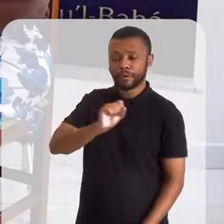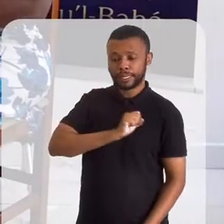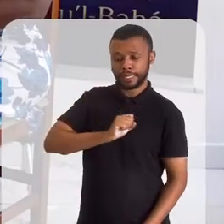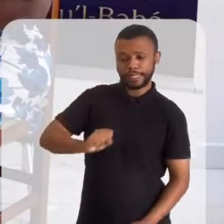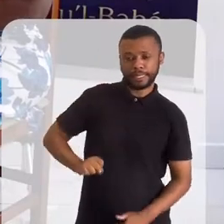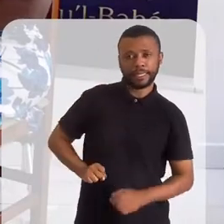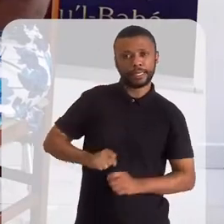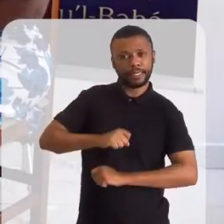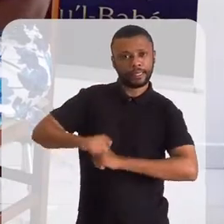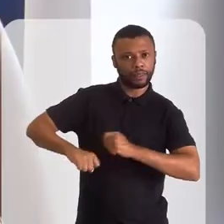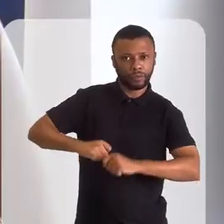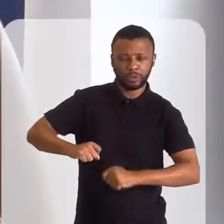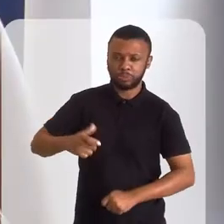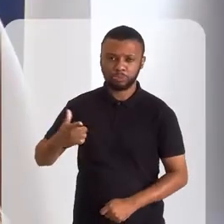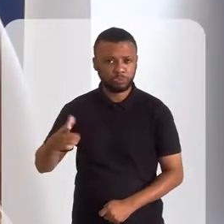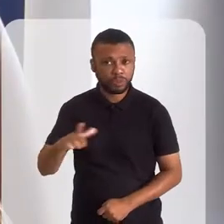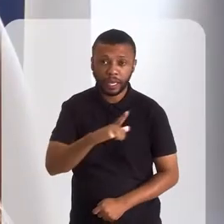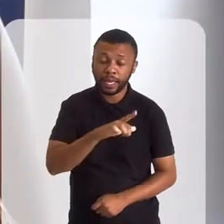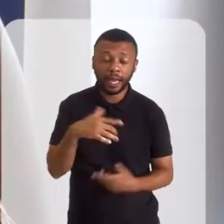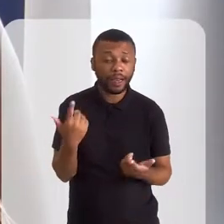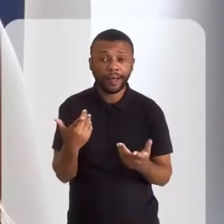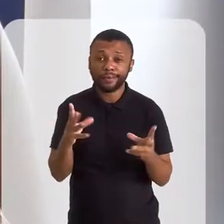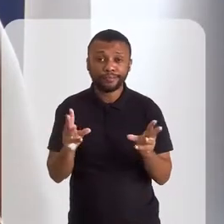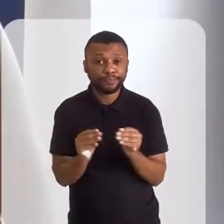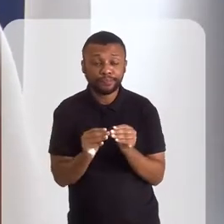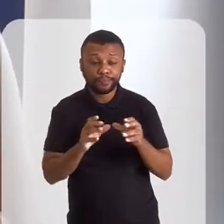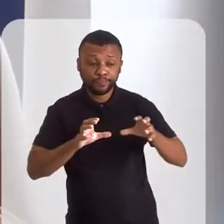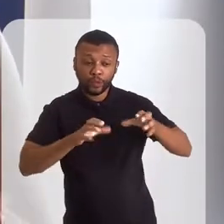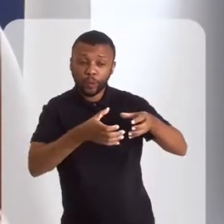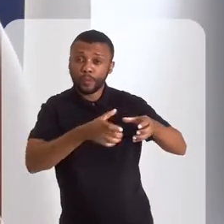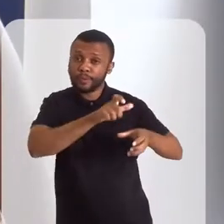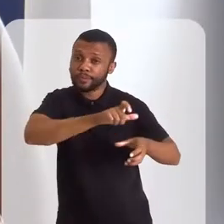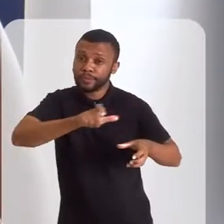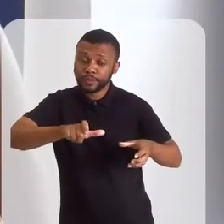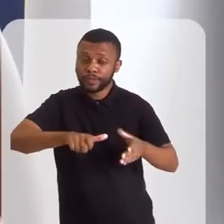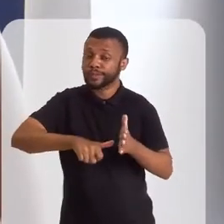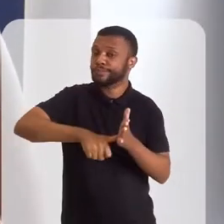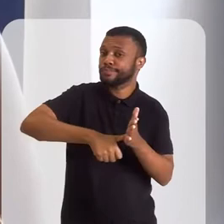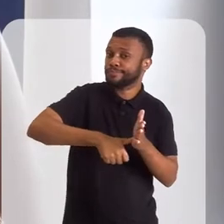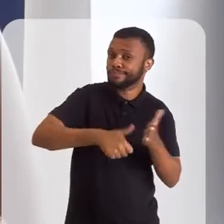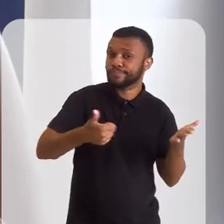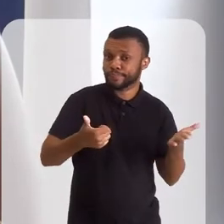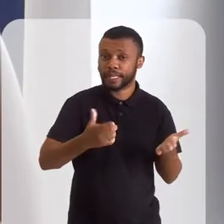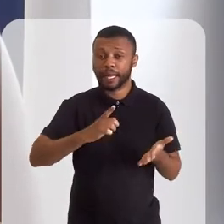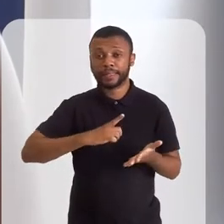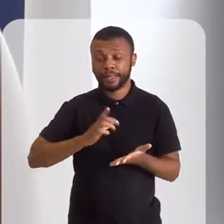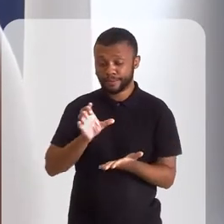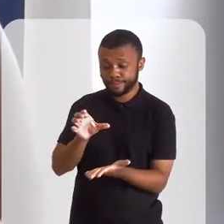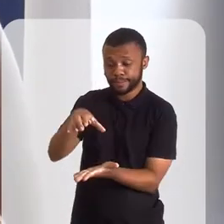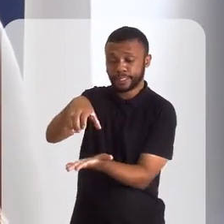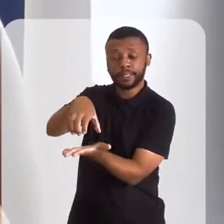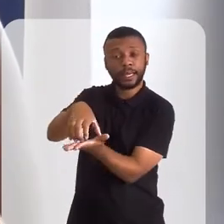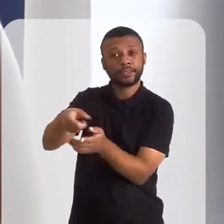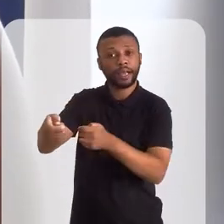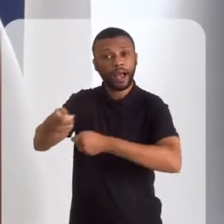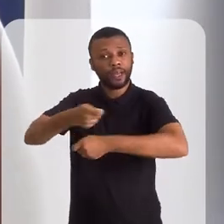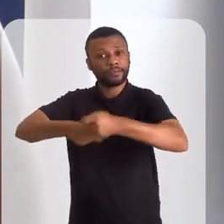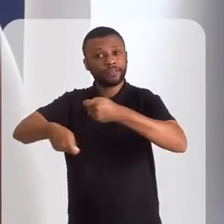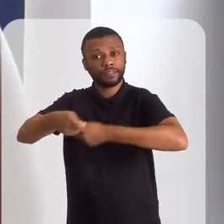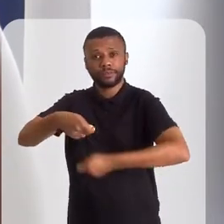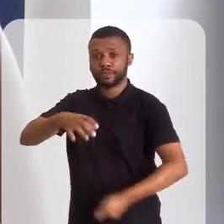tem um sacerdócio, ela é realmente composta pelos amigos Bahá'ís que fazem parte. Então, ela tem uma parte